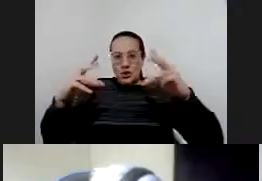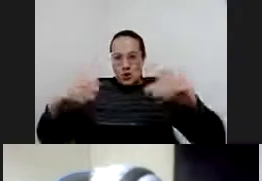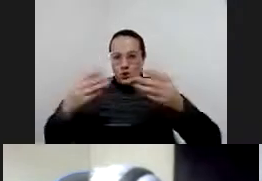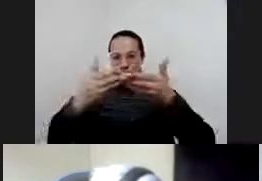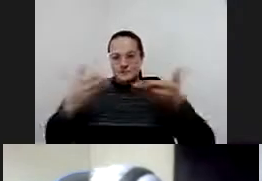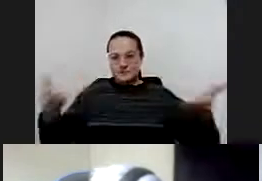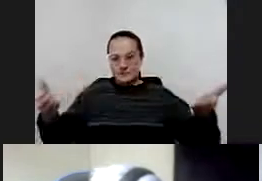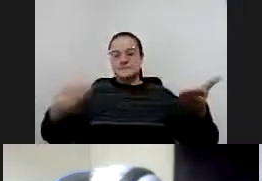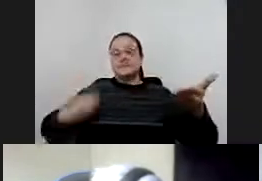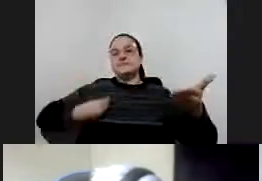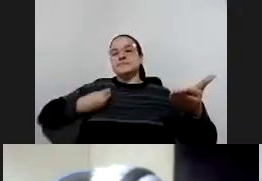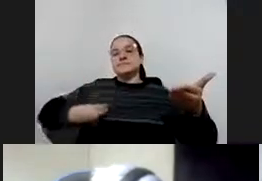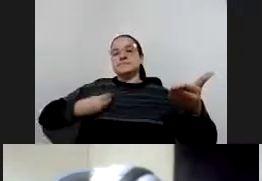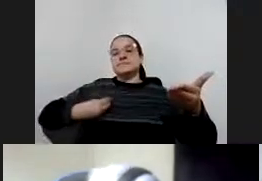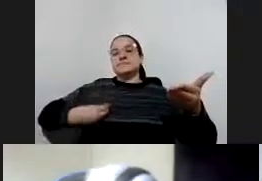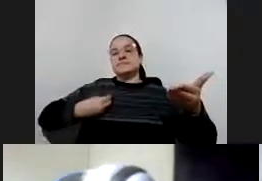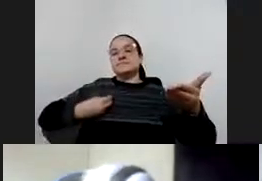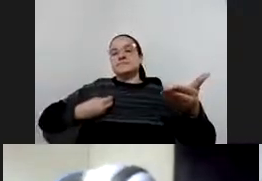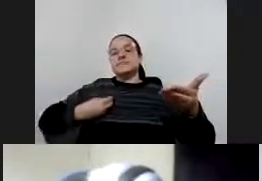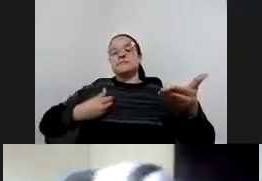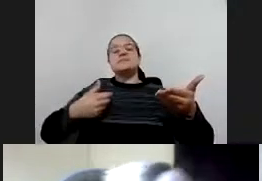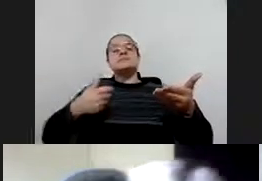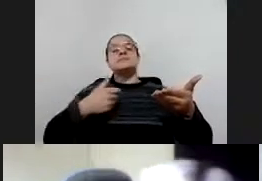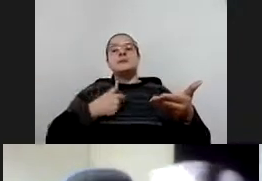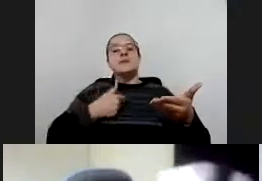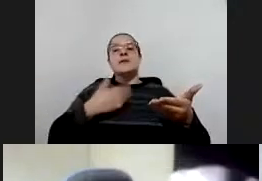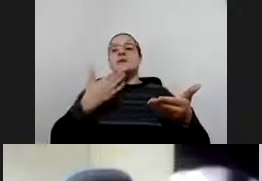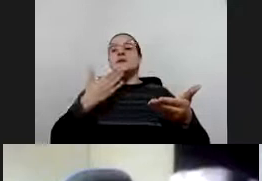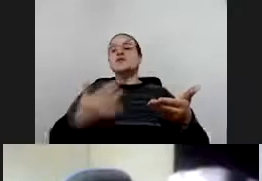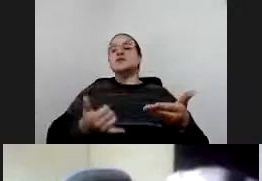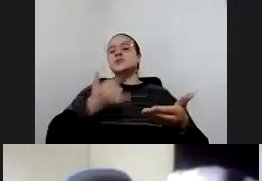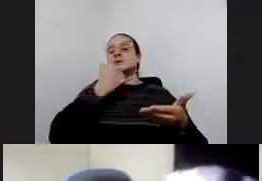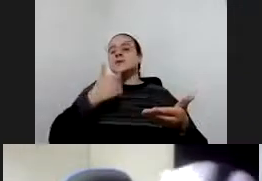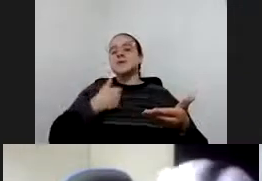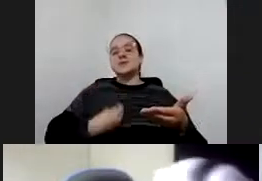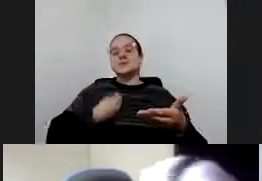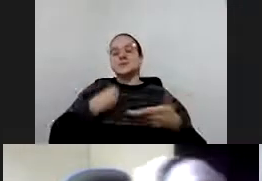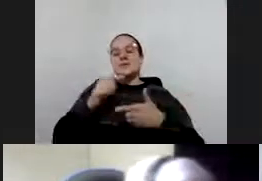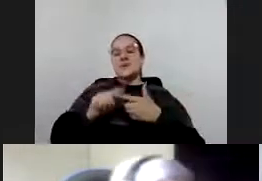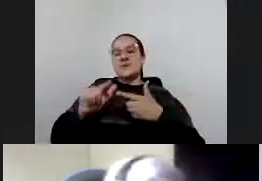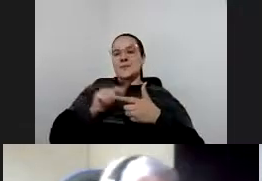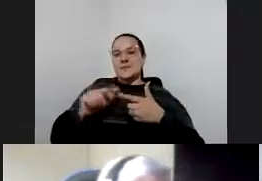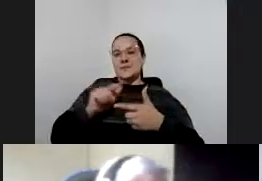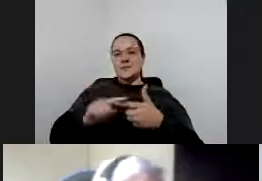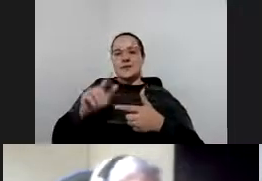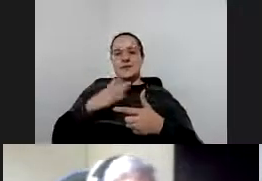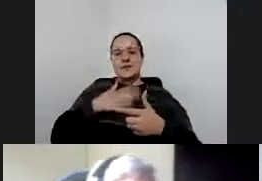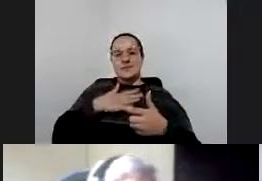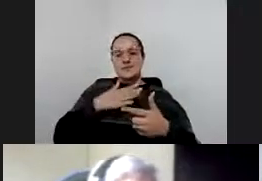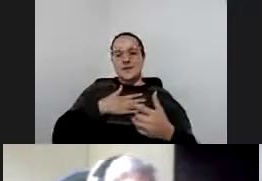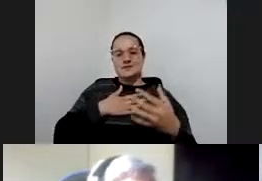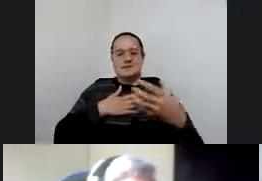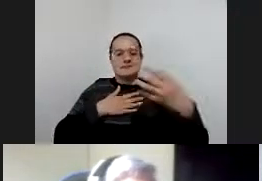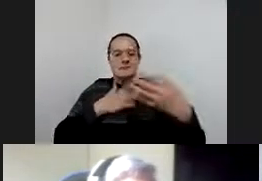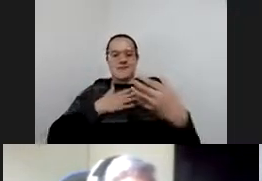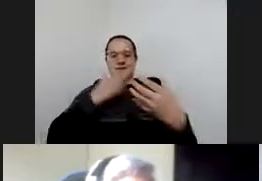demais colegas. Eu, de antemão, peço desculpas, eu estou com um problema no meu equipamento, minha imagem